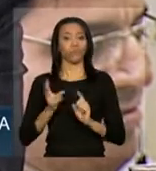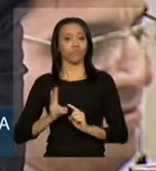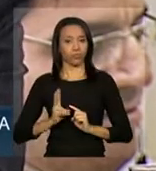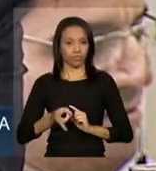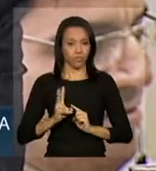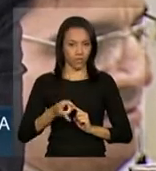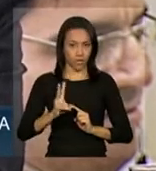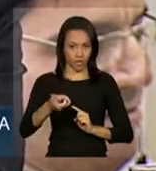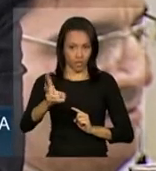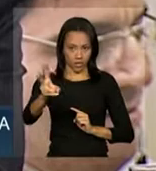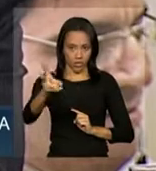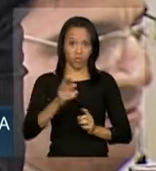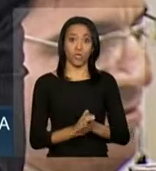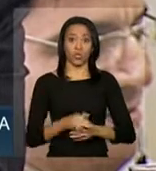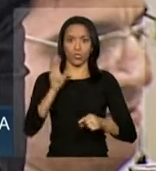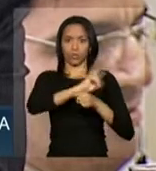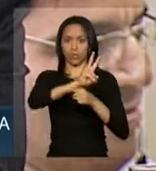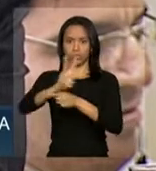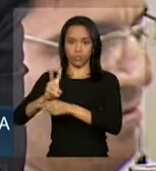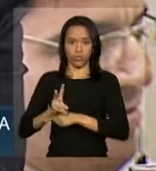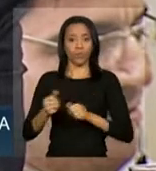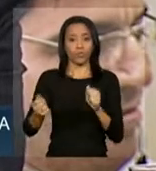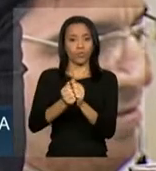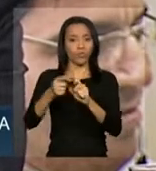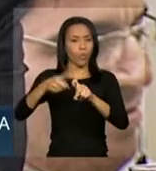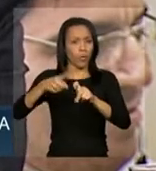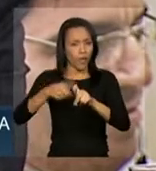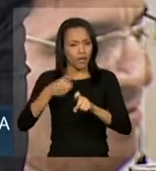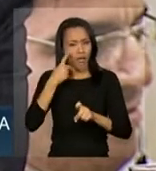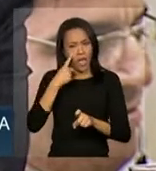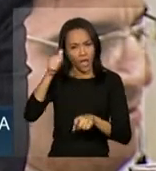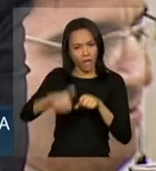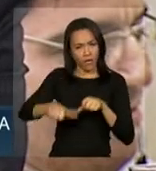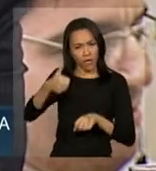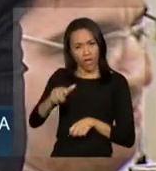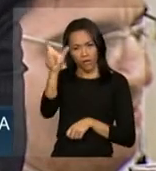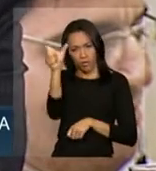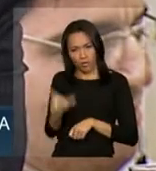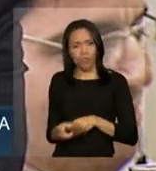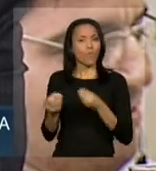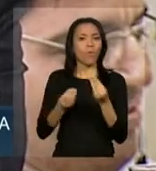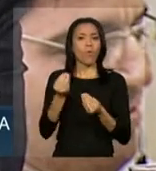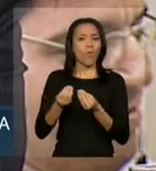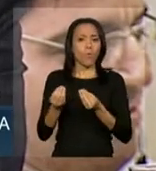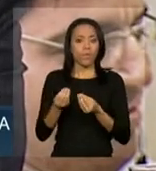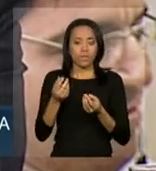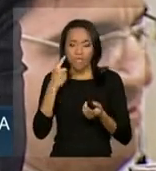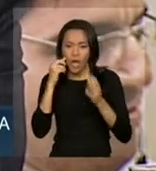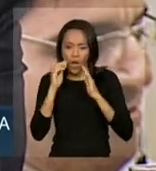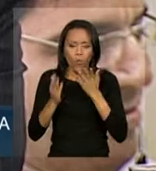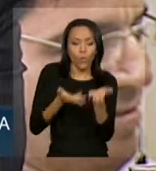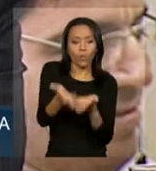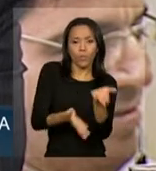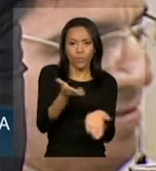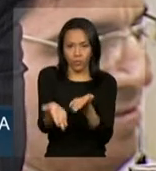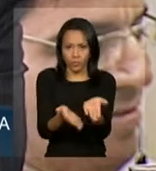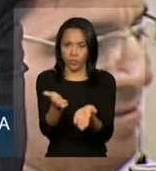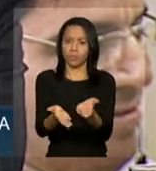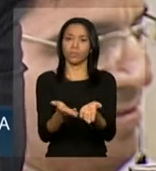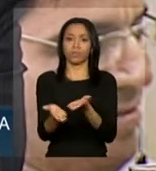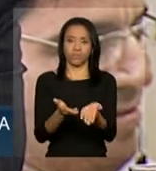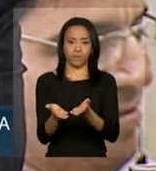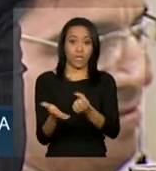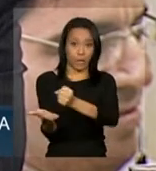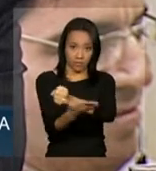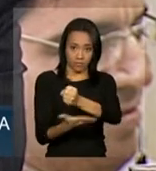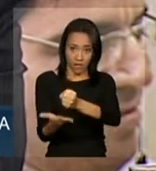do supervisor com o médico é checada a produção desse profissional médico no sistema de informação de atenção básica que é o esus atenção